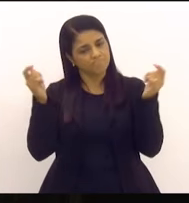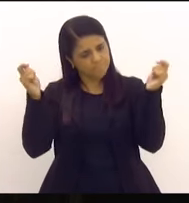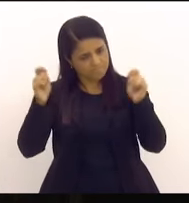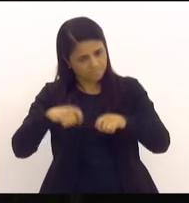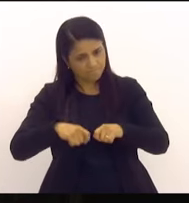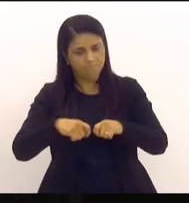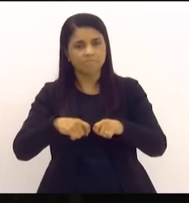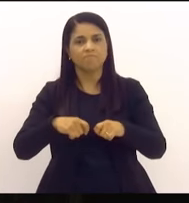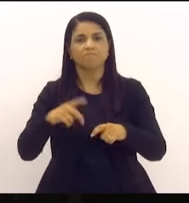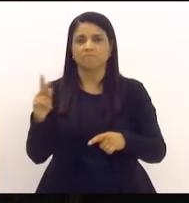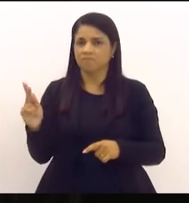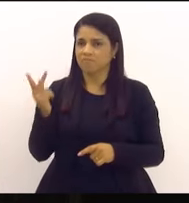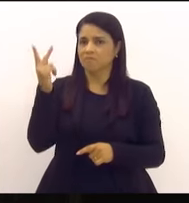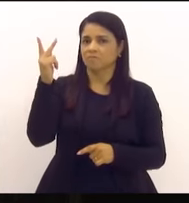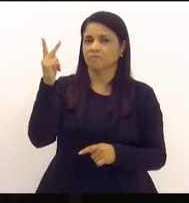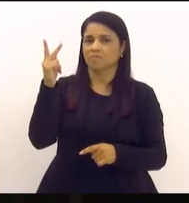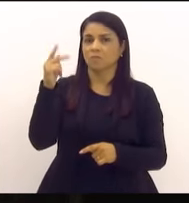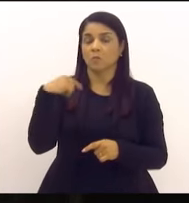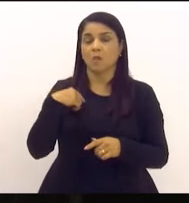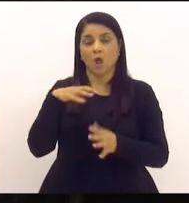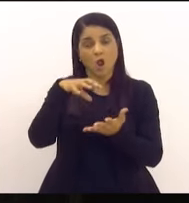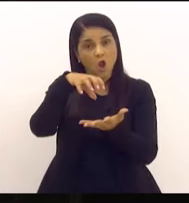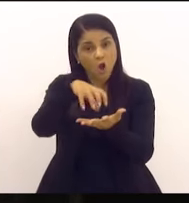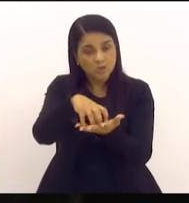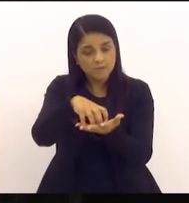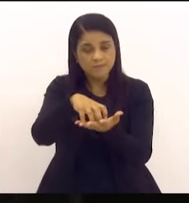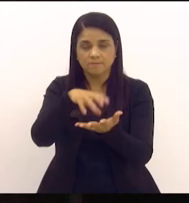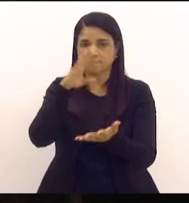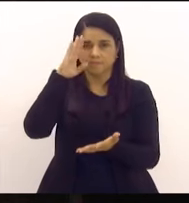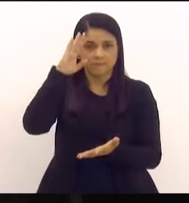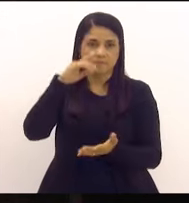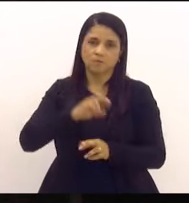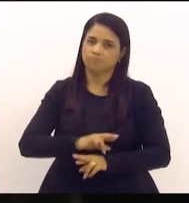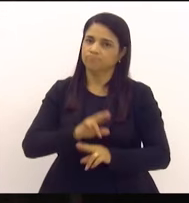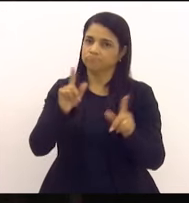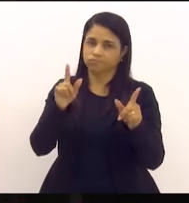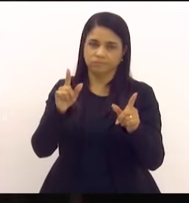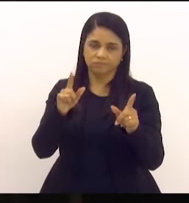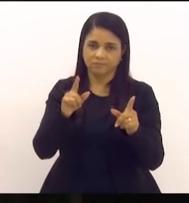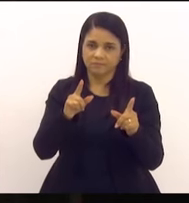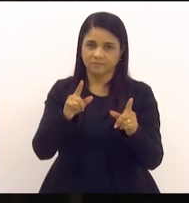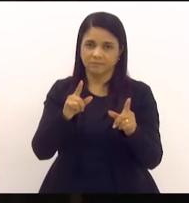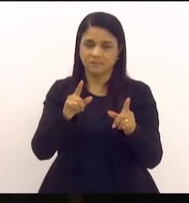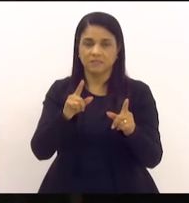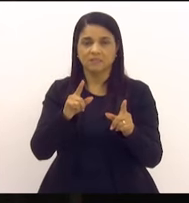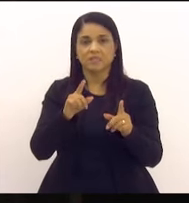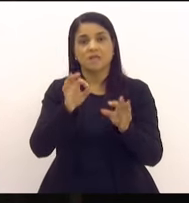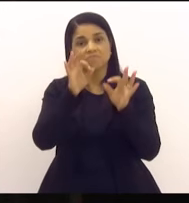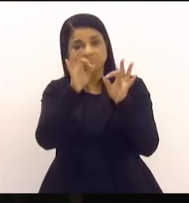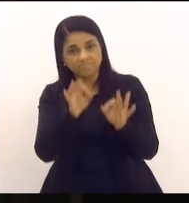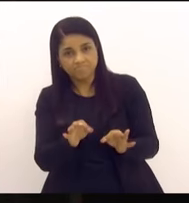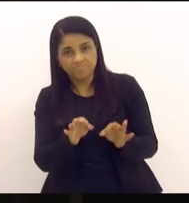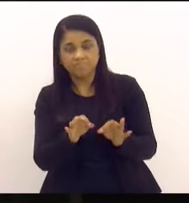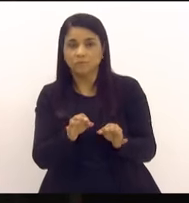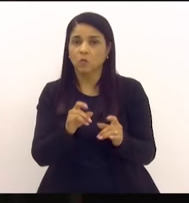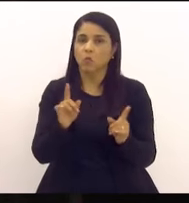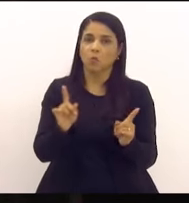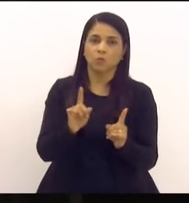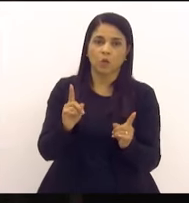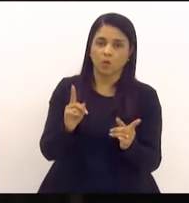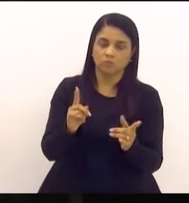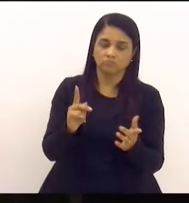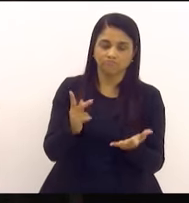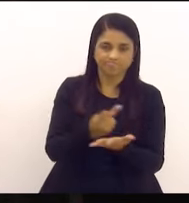mas ela não está concentrada no principal. Se é lícito ou não que o secretário possa